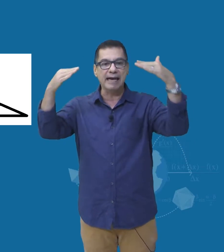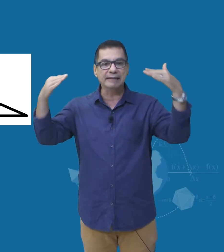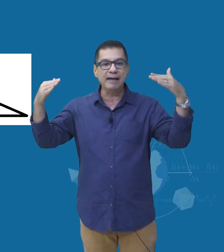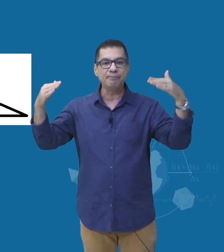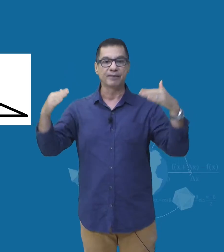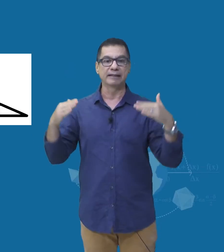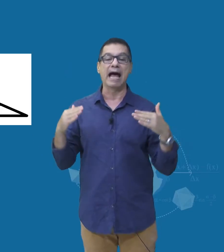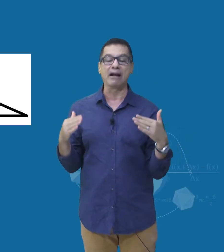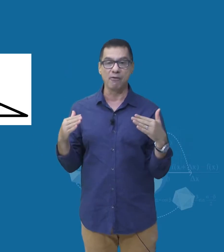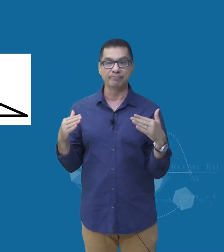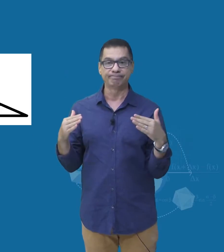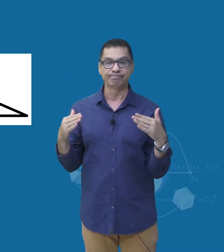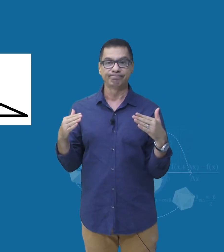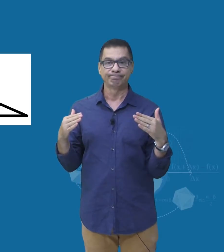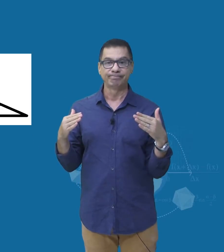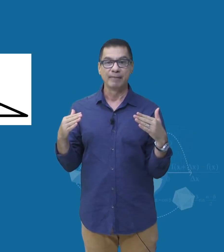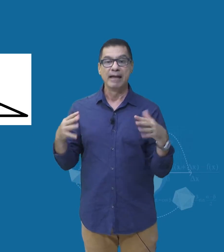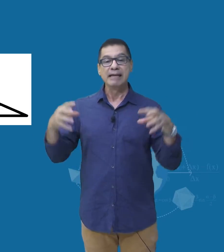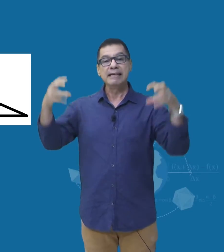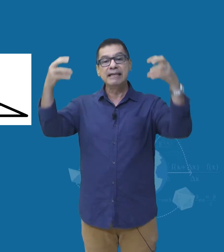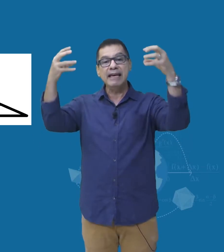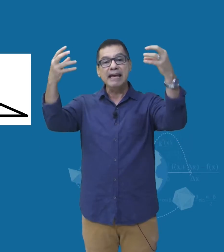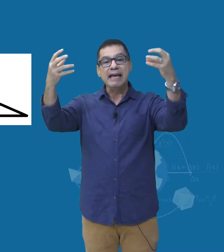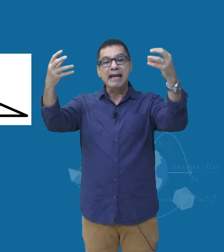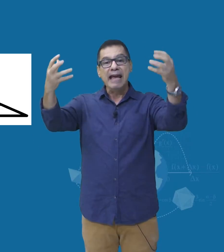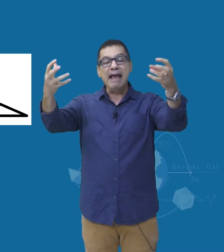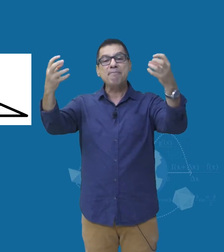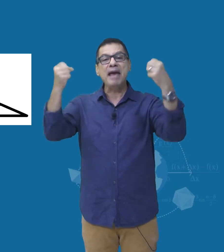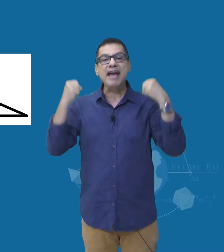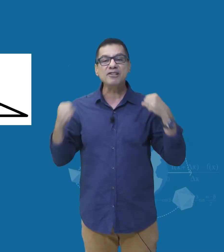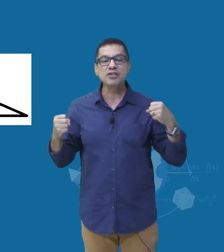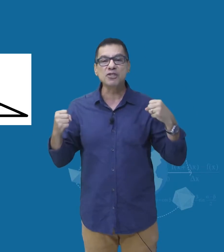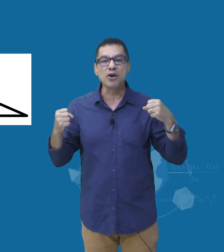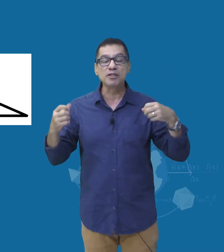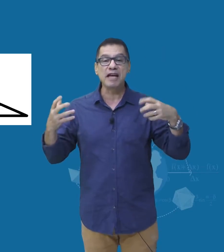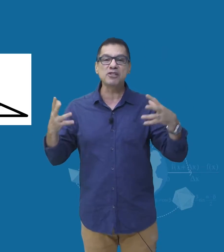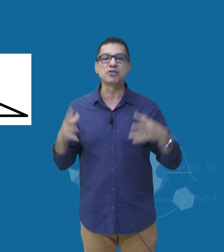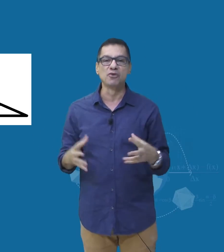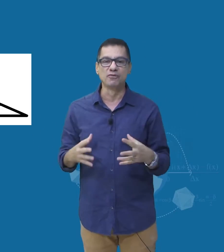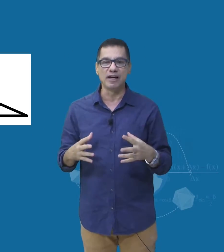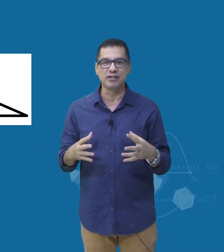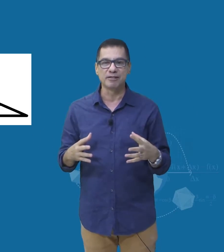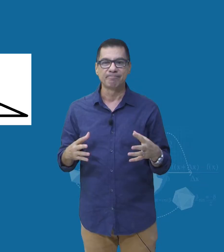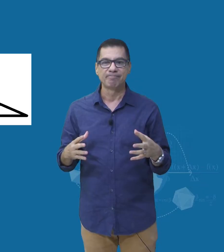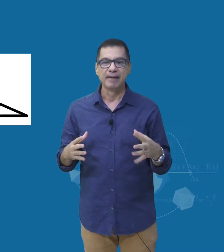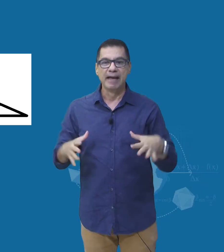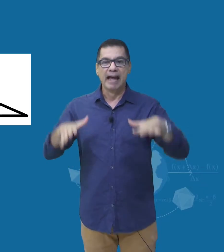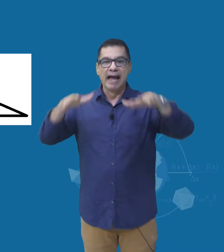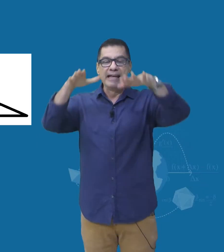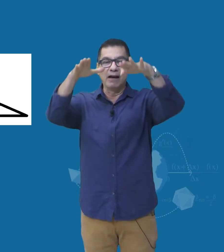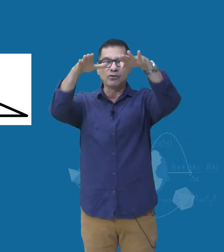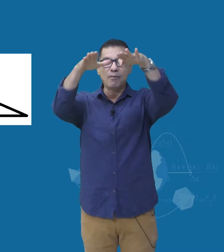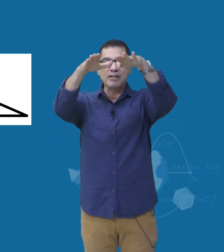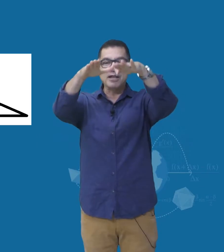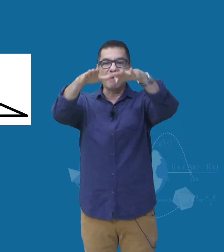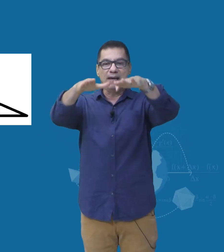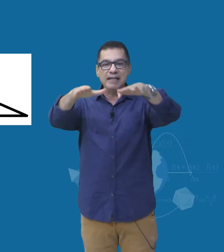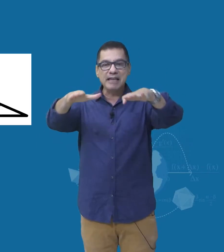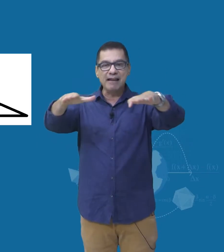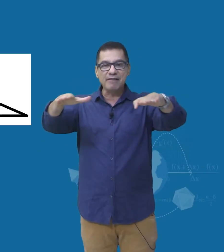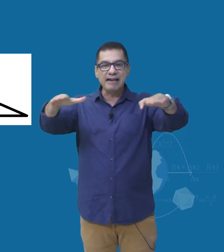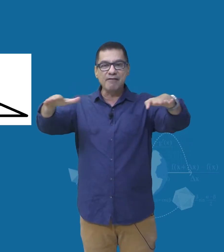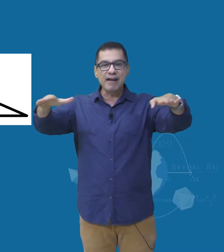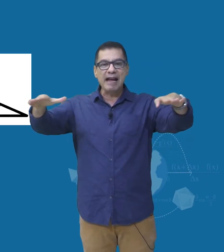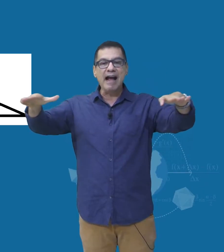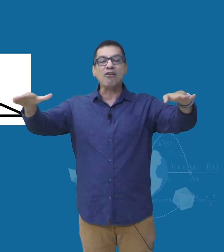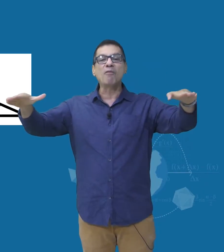a queda d'água, que emerge de onde? Das chuvas. E automaticamente